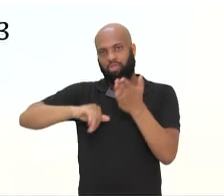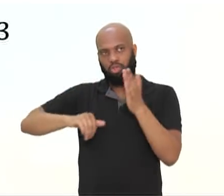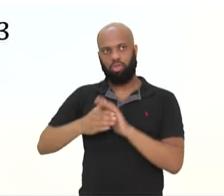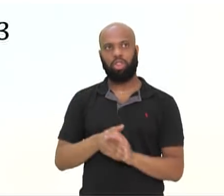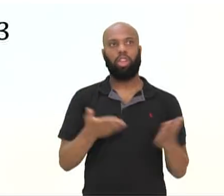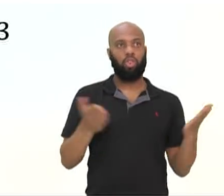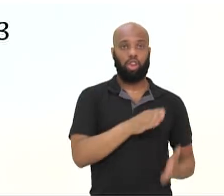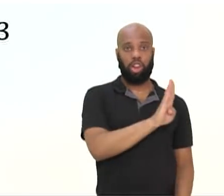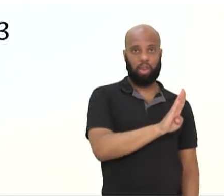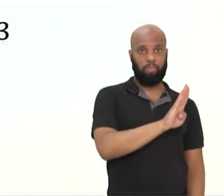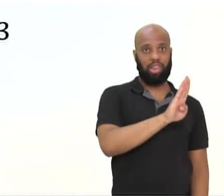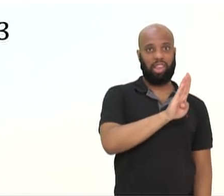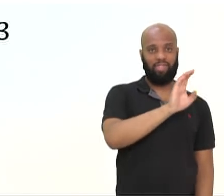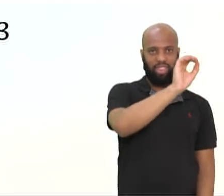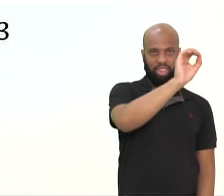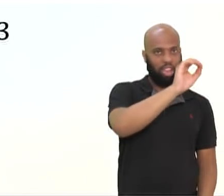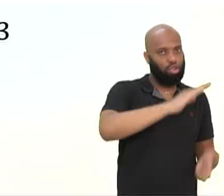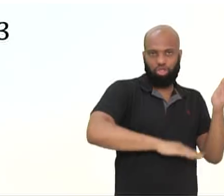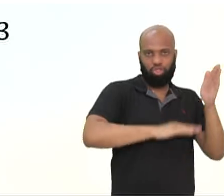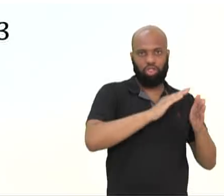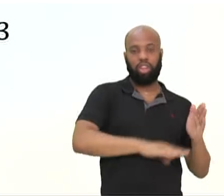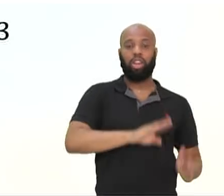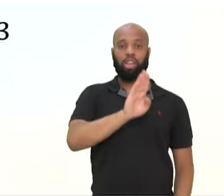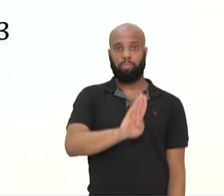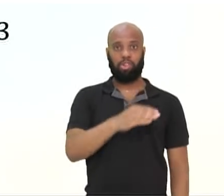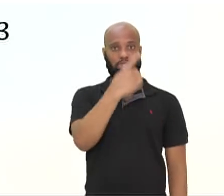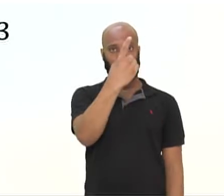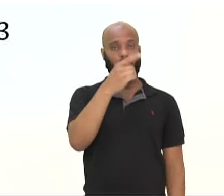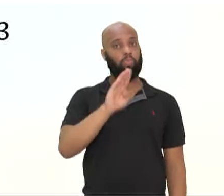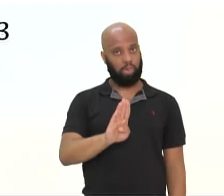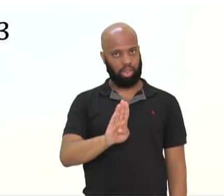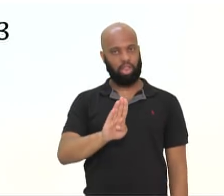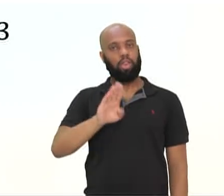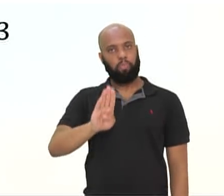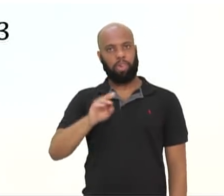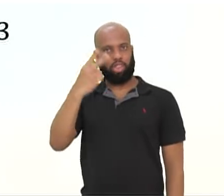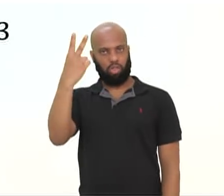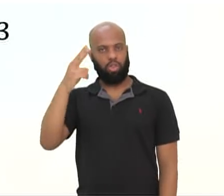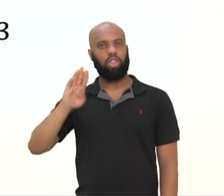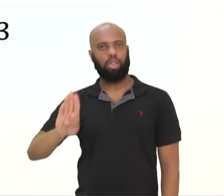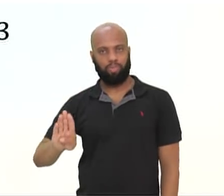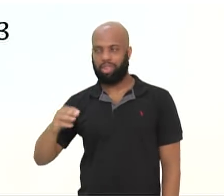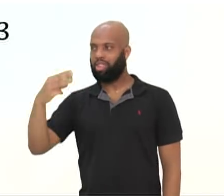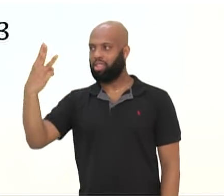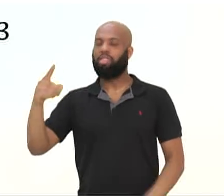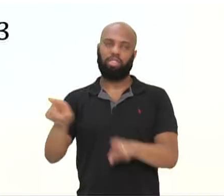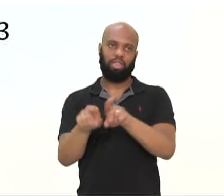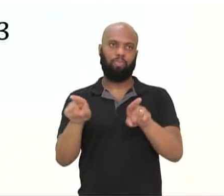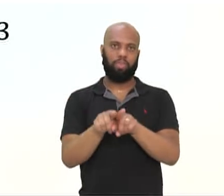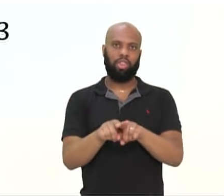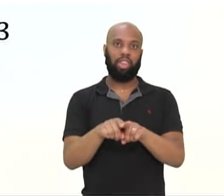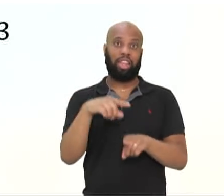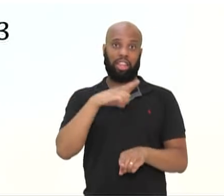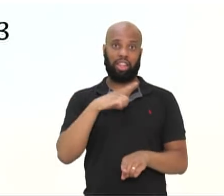0, que é 1, não aparece. B elevado a 1, B elevado a 2 e B elevado a 3.